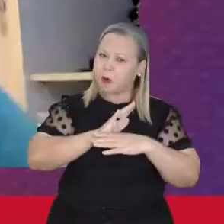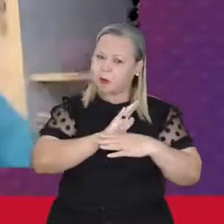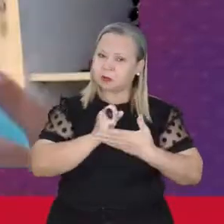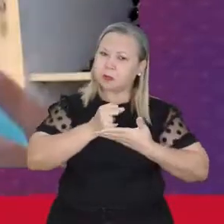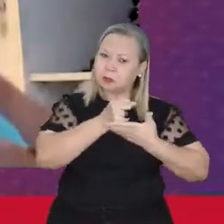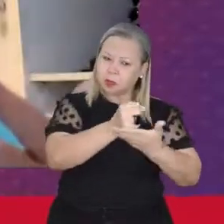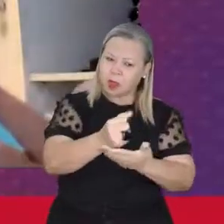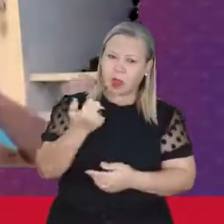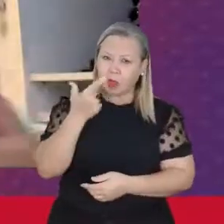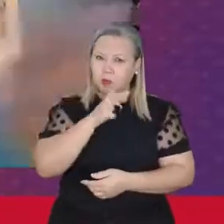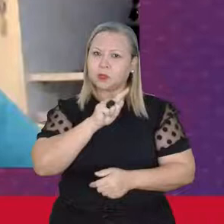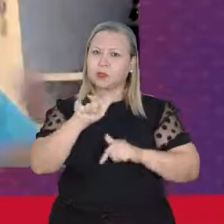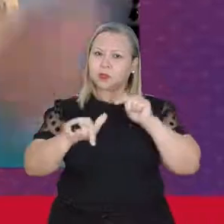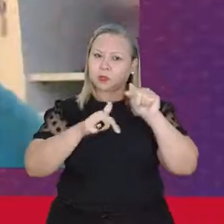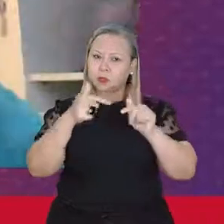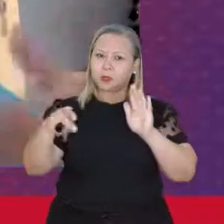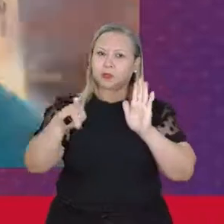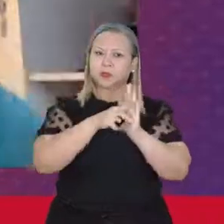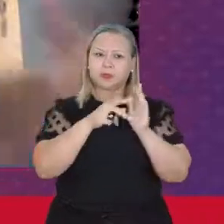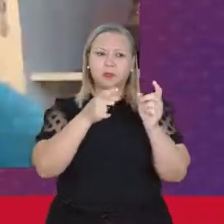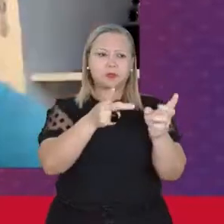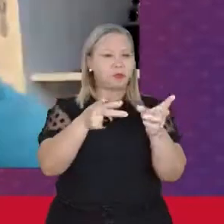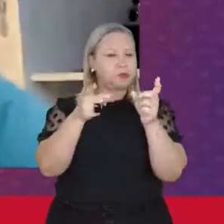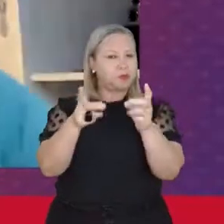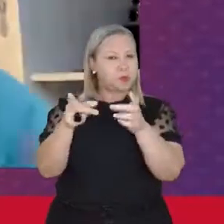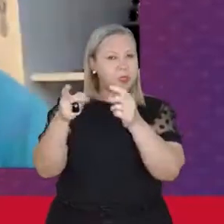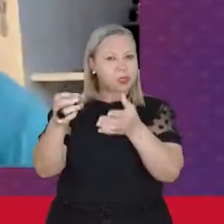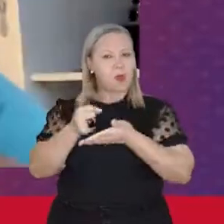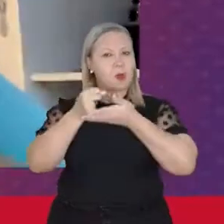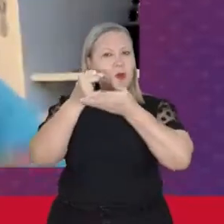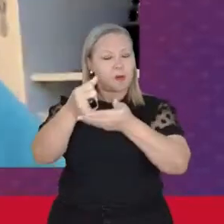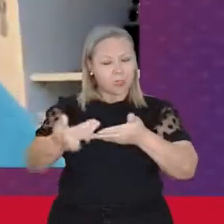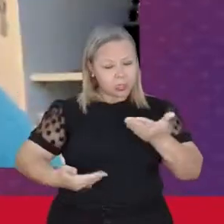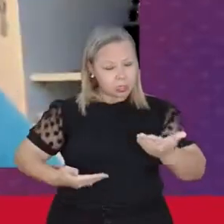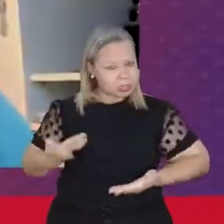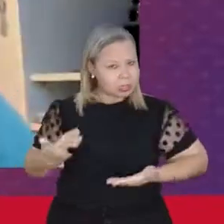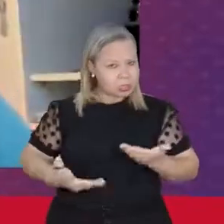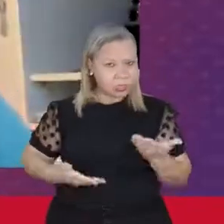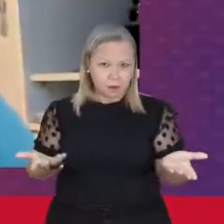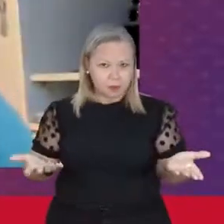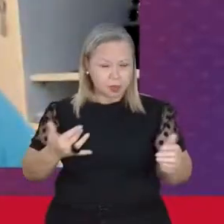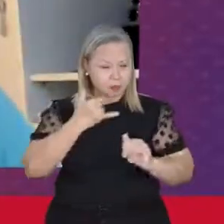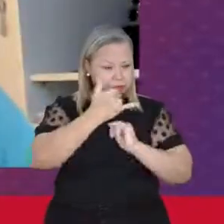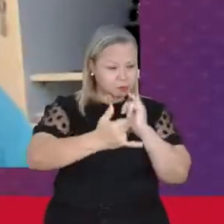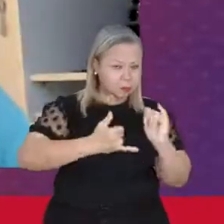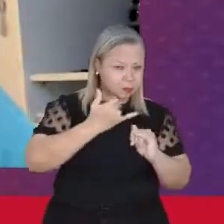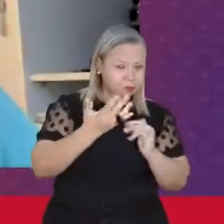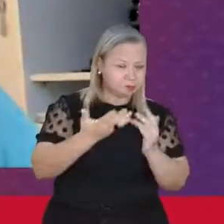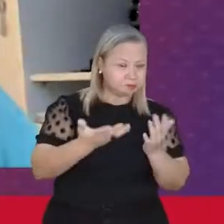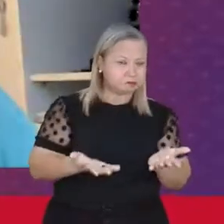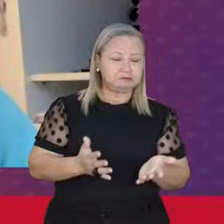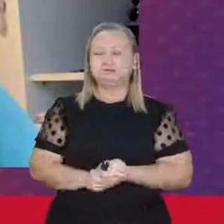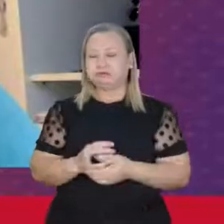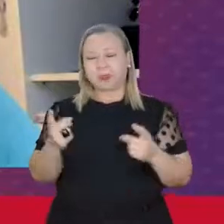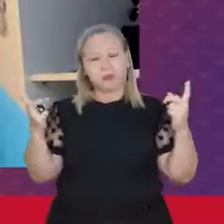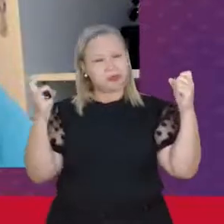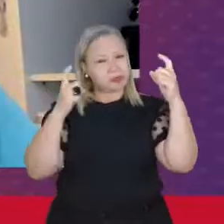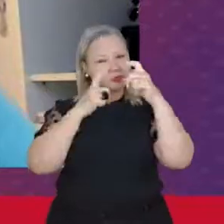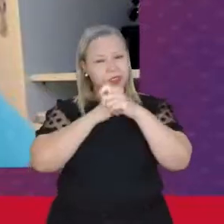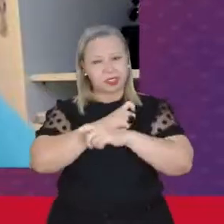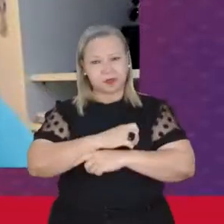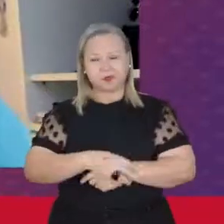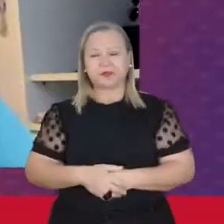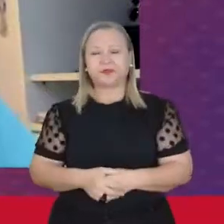você conseguir vender, né? Você conseguir oferecer o teu serviço, tal, nada disso pode ser feito, tá?